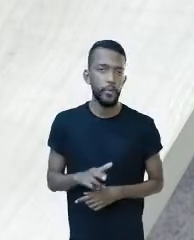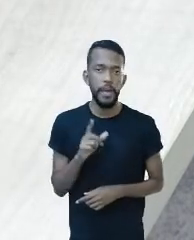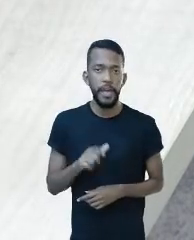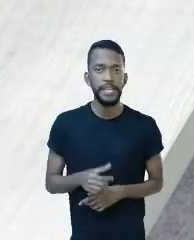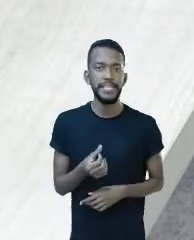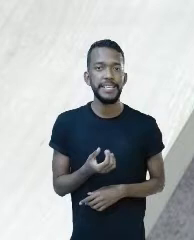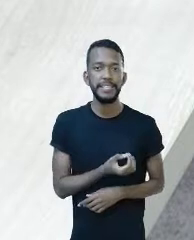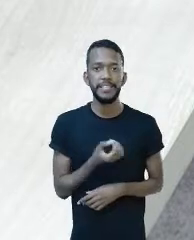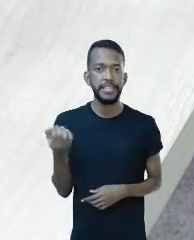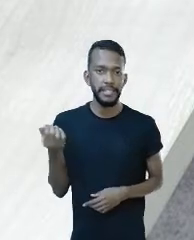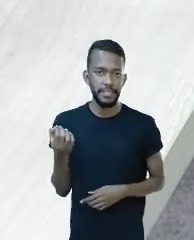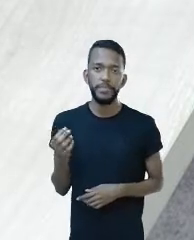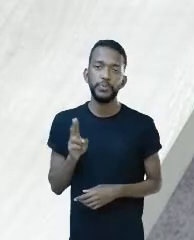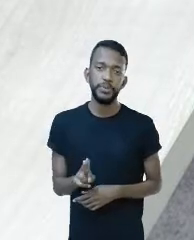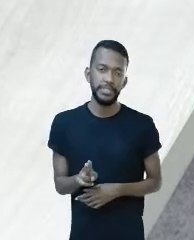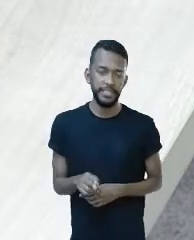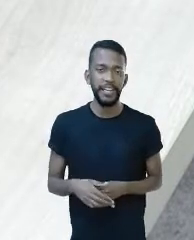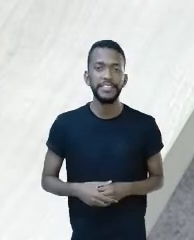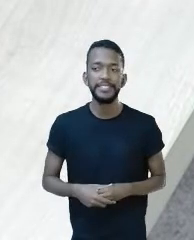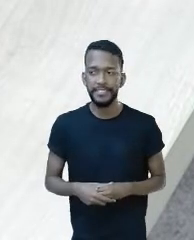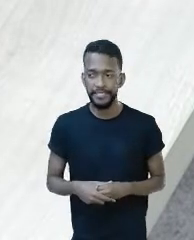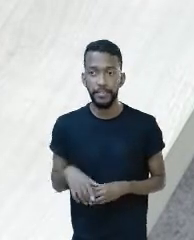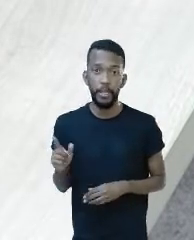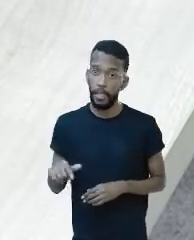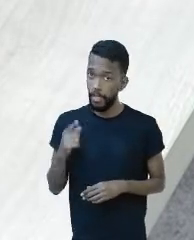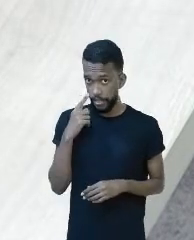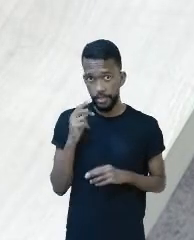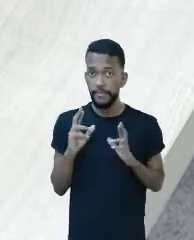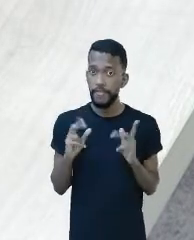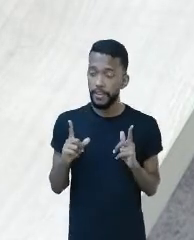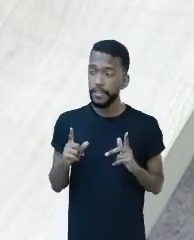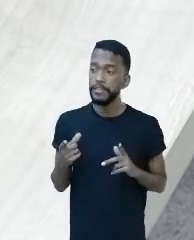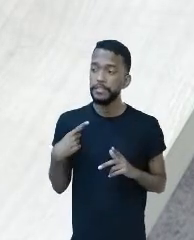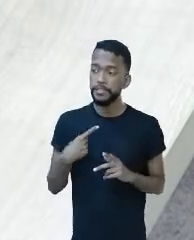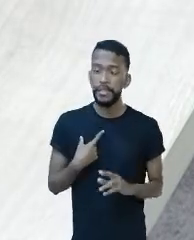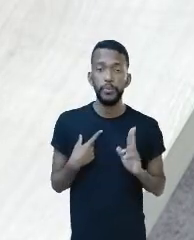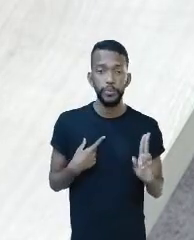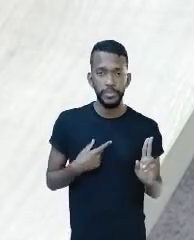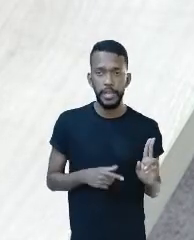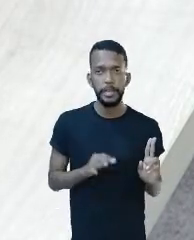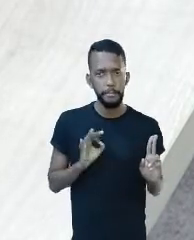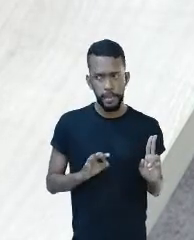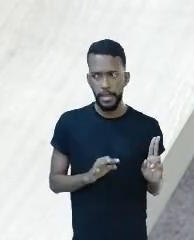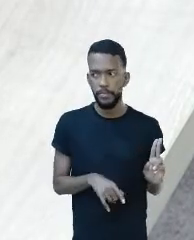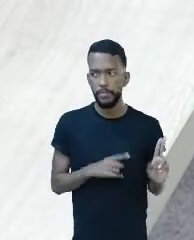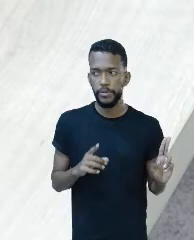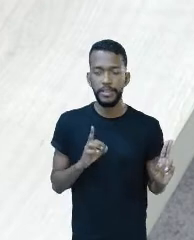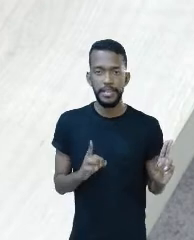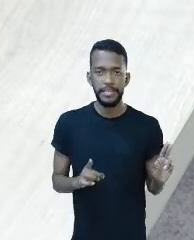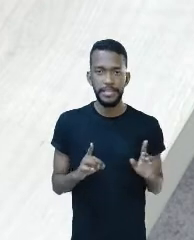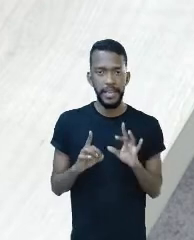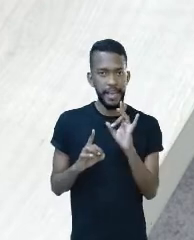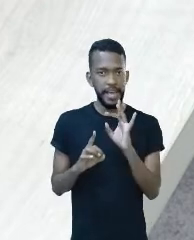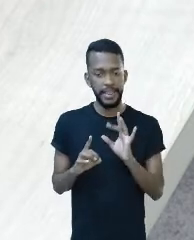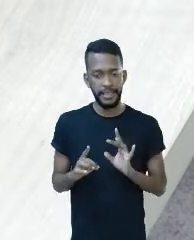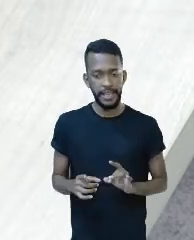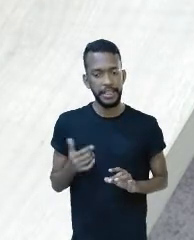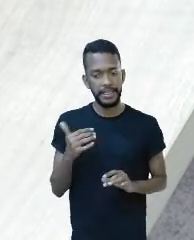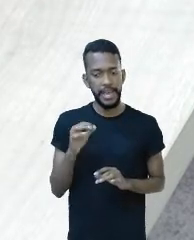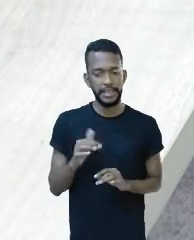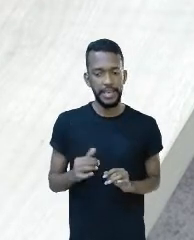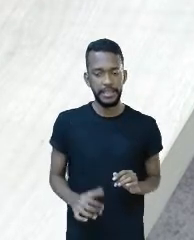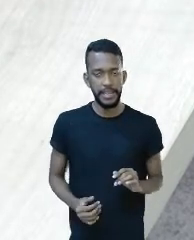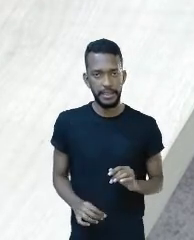vale 600 unidades. Olha a diferença, aqui eu tenho unidades mesmo, na dezena cada pecinha vale